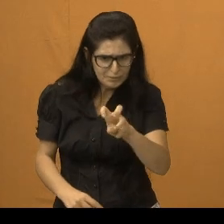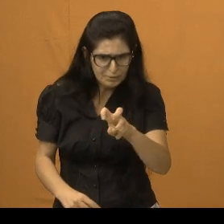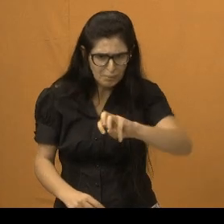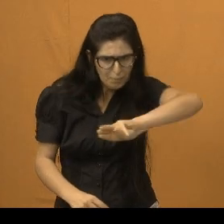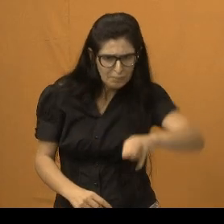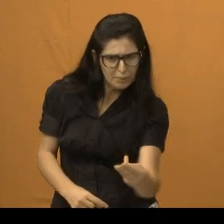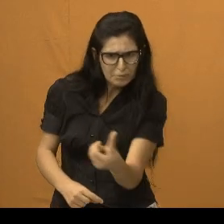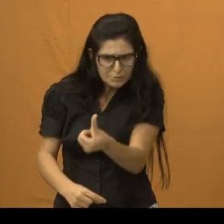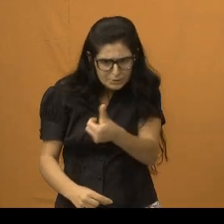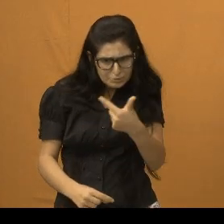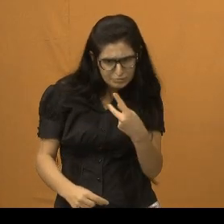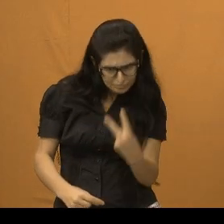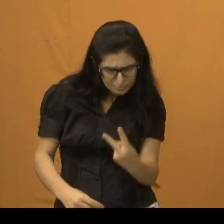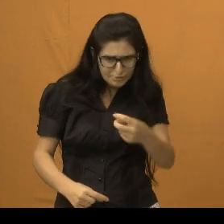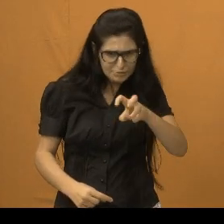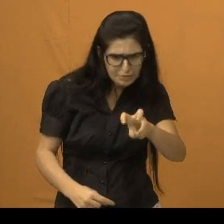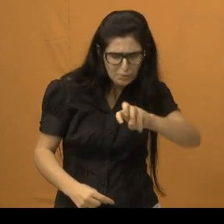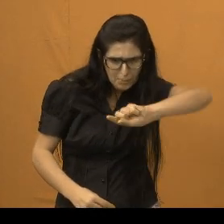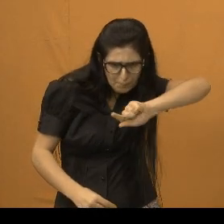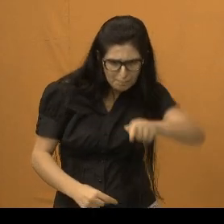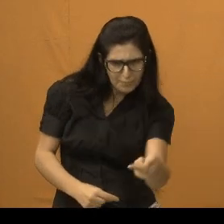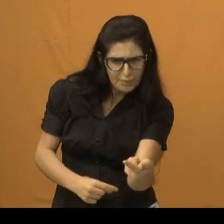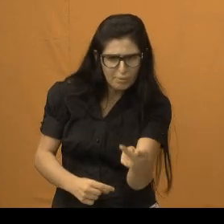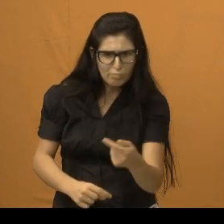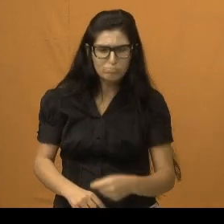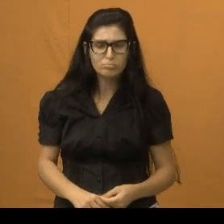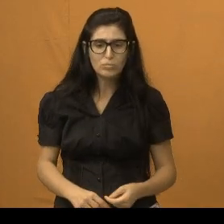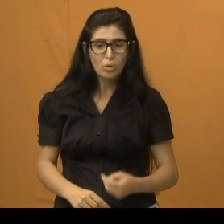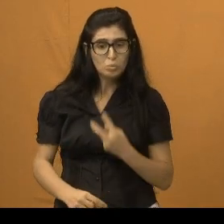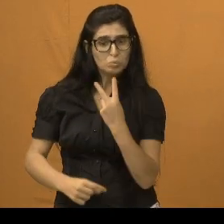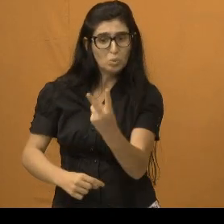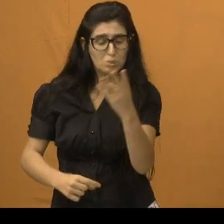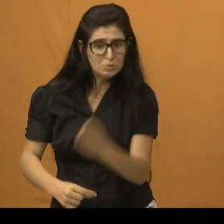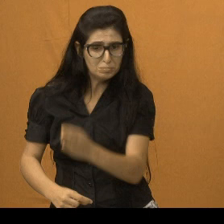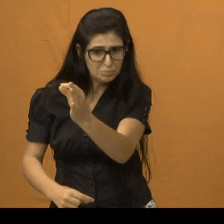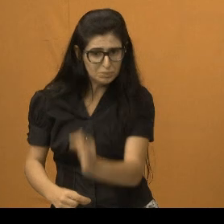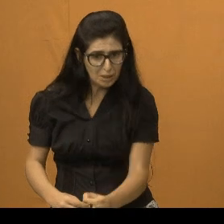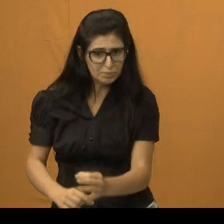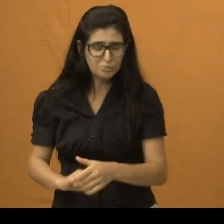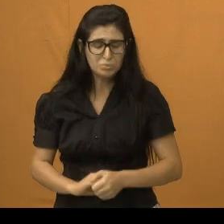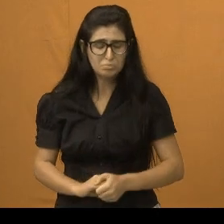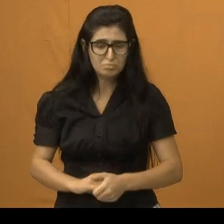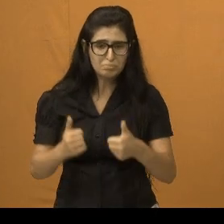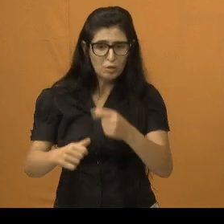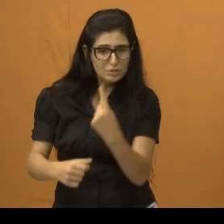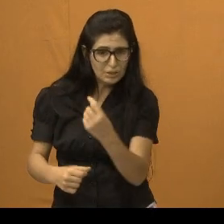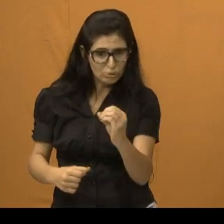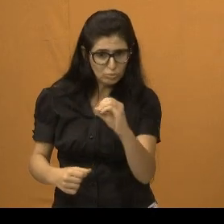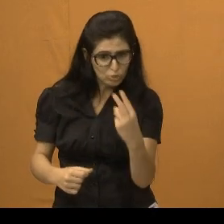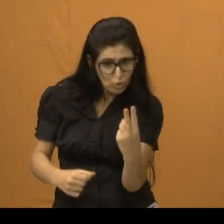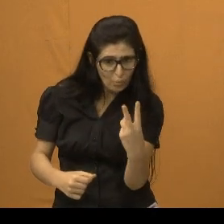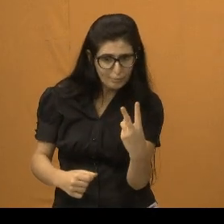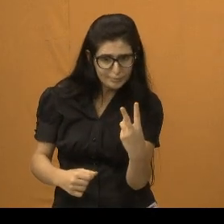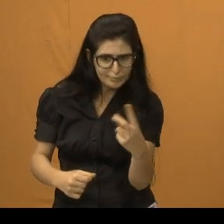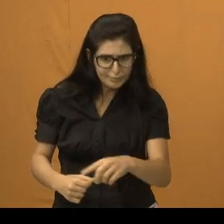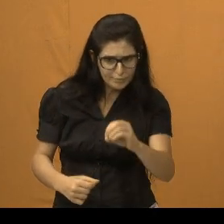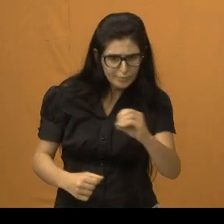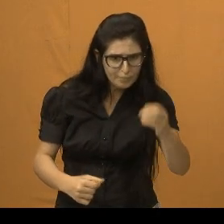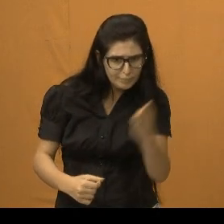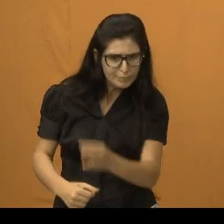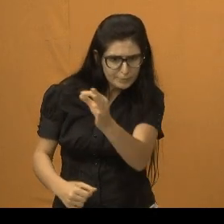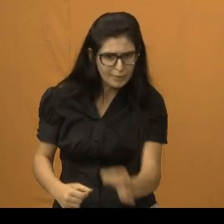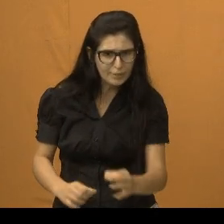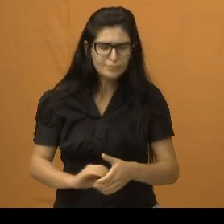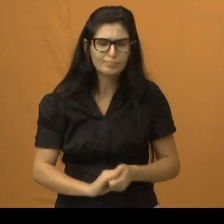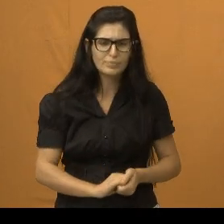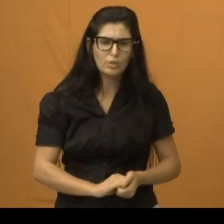235.625.000. Podemos perceber que houve um acréscimo de 2% da sua meta oficial. Serviços, né, como eu falei